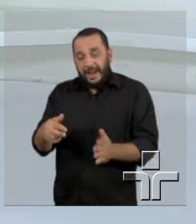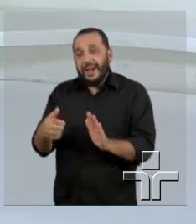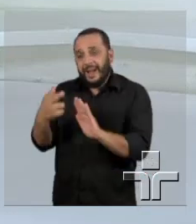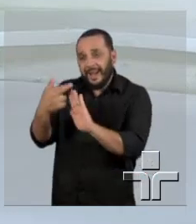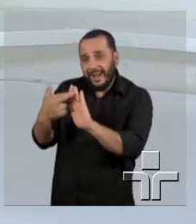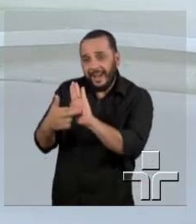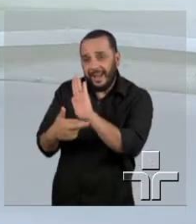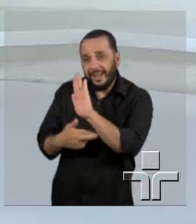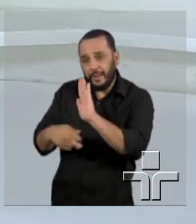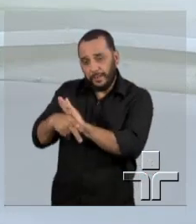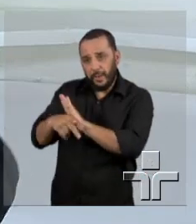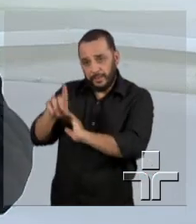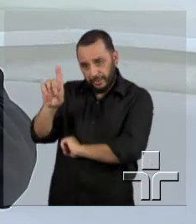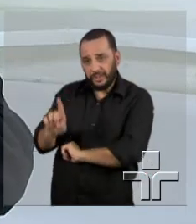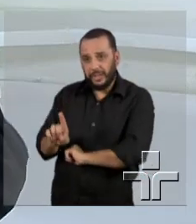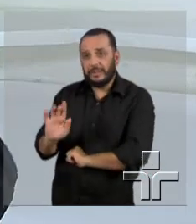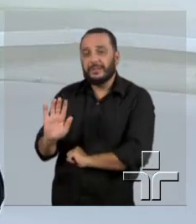direito